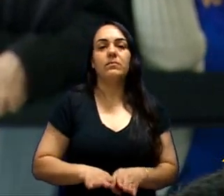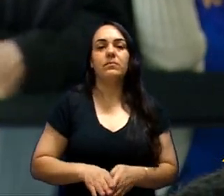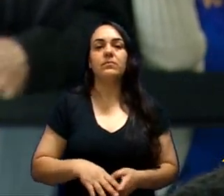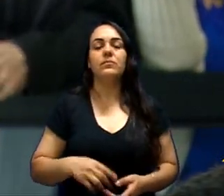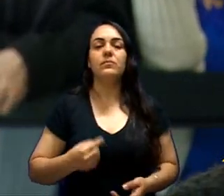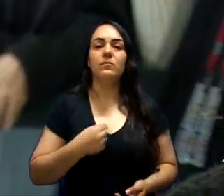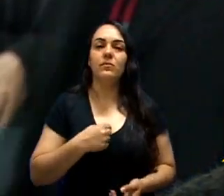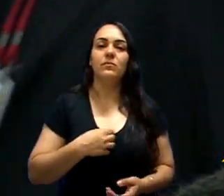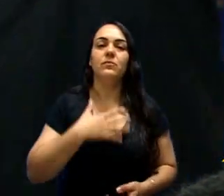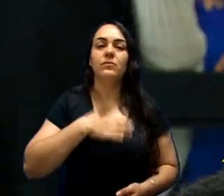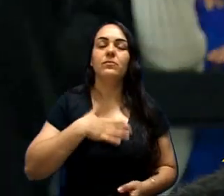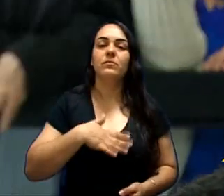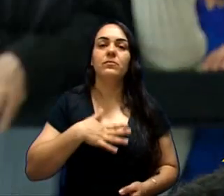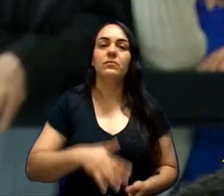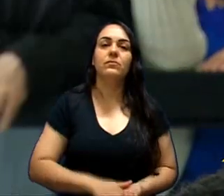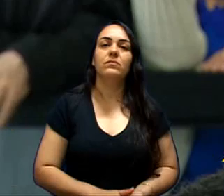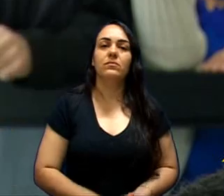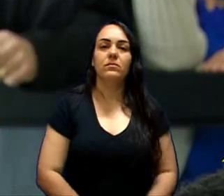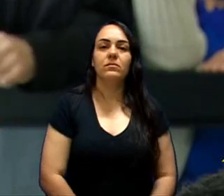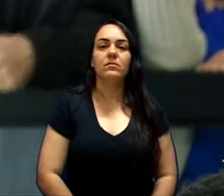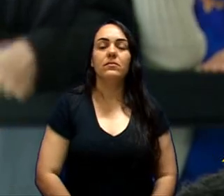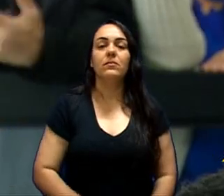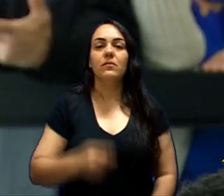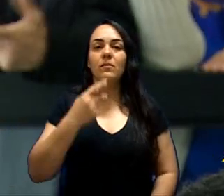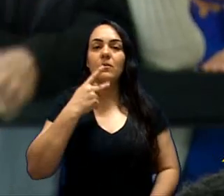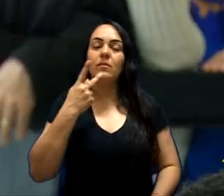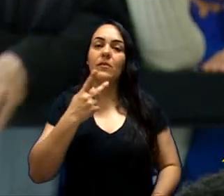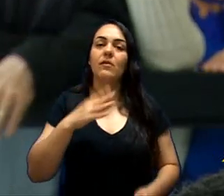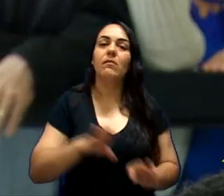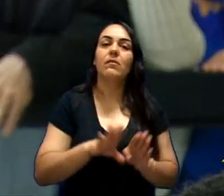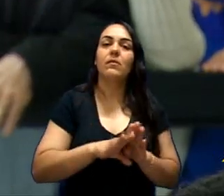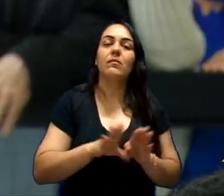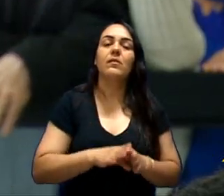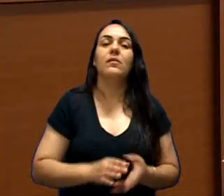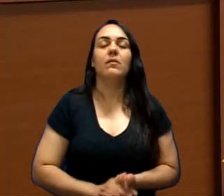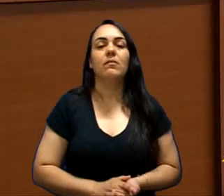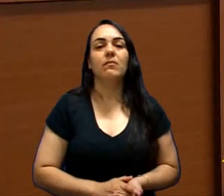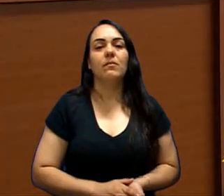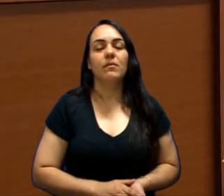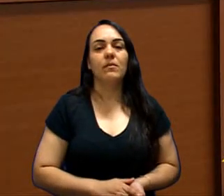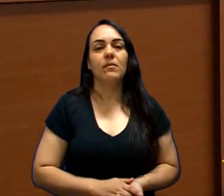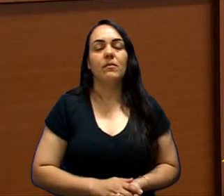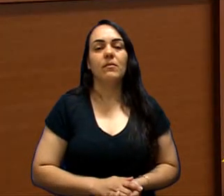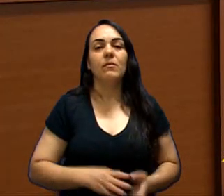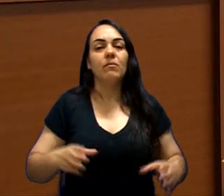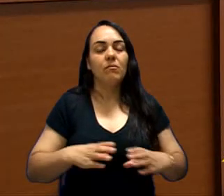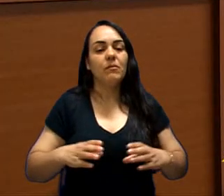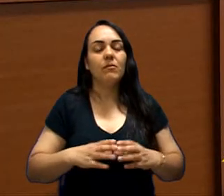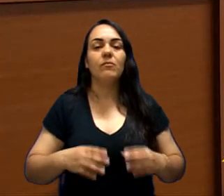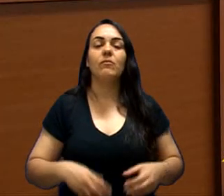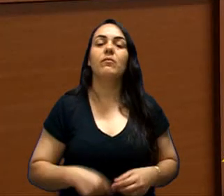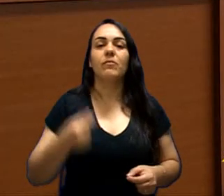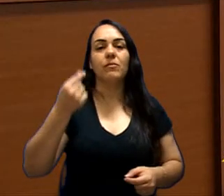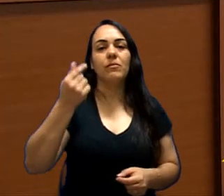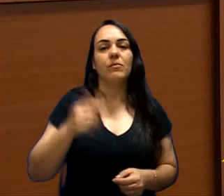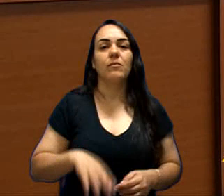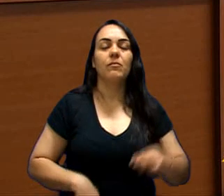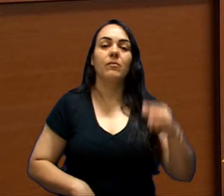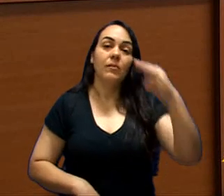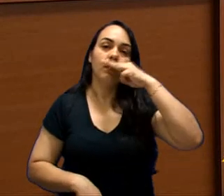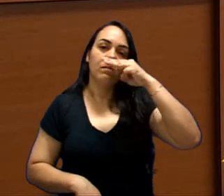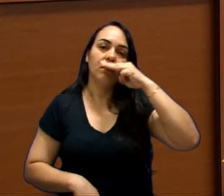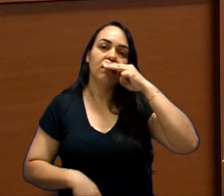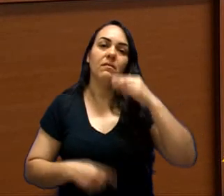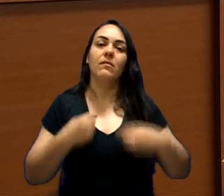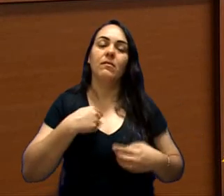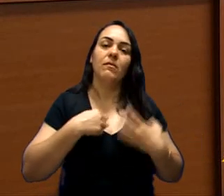Então, gostaria que o pudesse falar entendi, sobre a Comissão de Finanças. Eu entendi o projeto de Vossa Excelência. E também gostaria